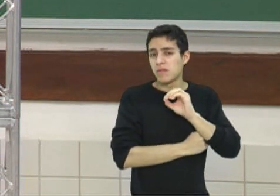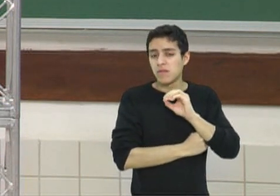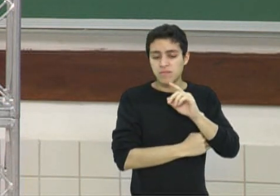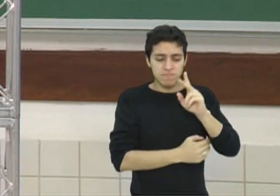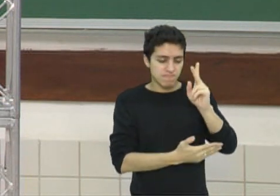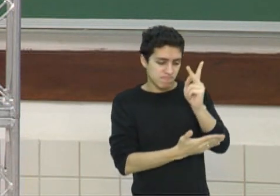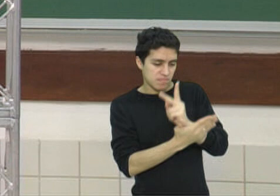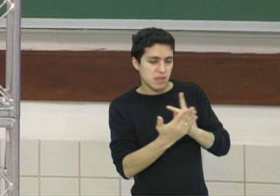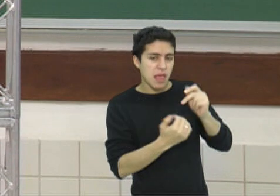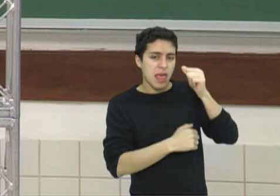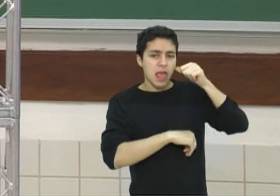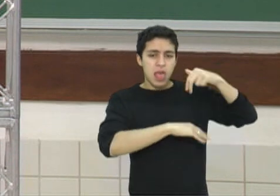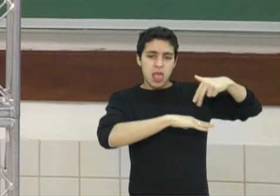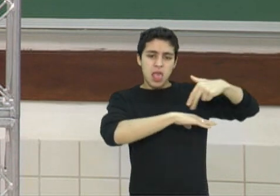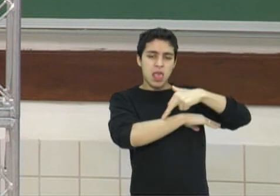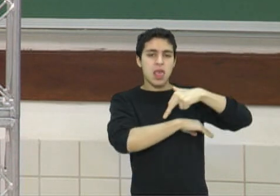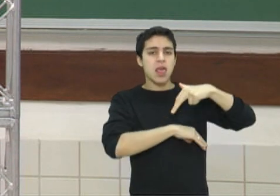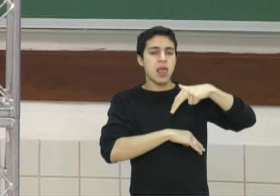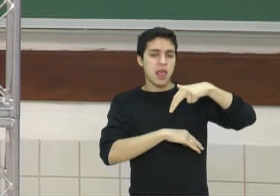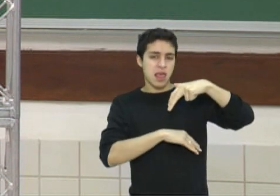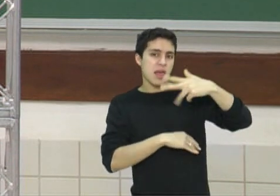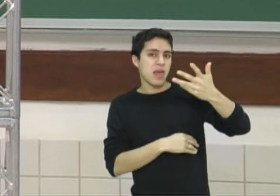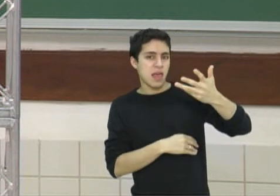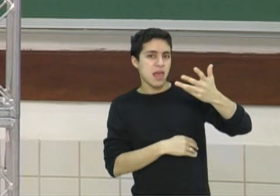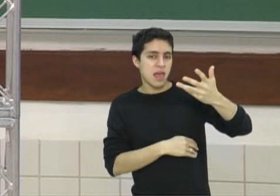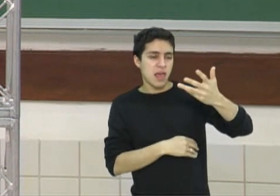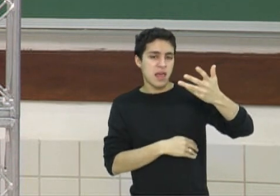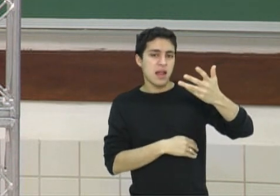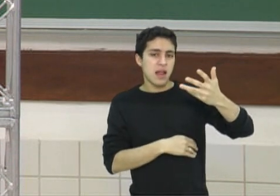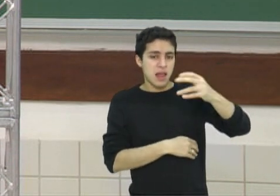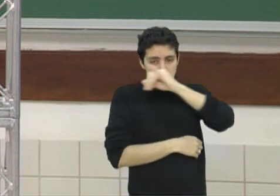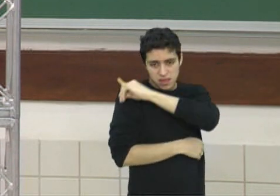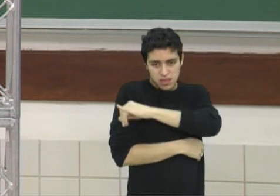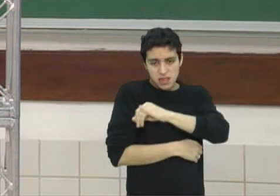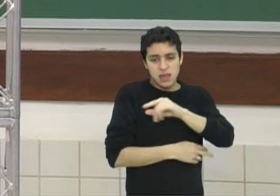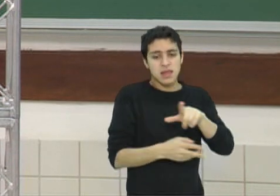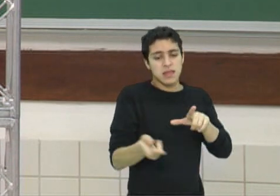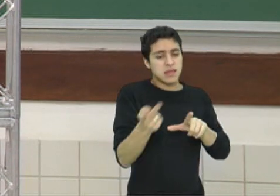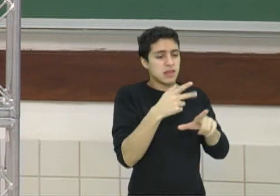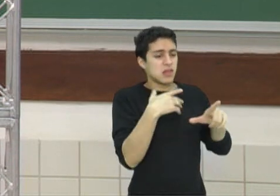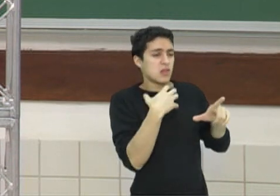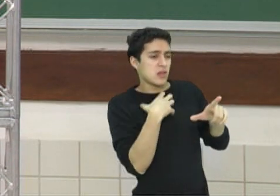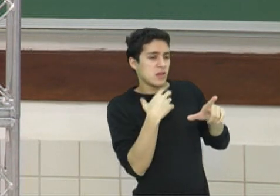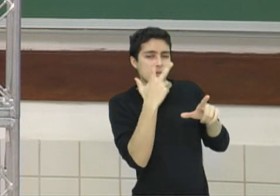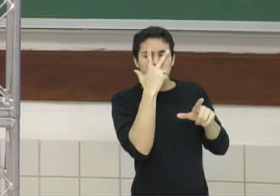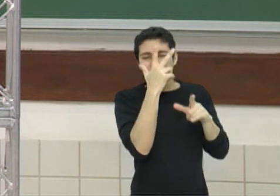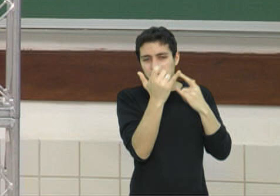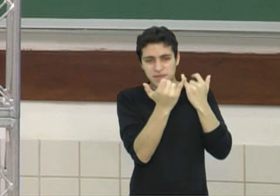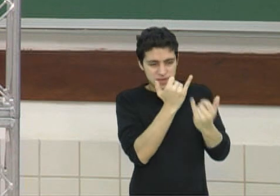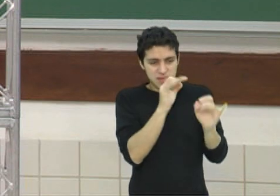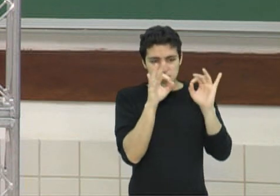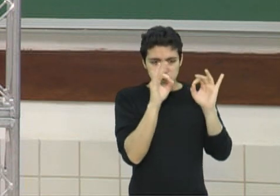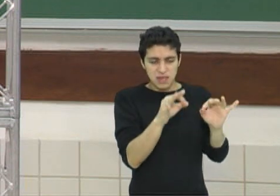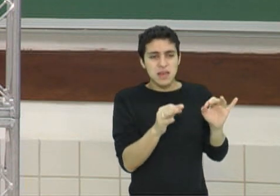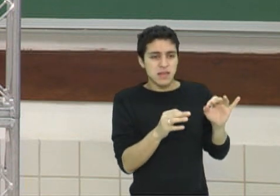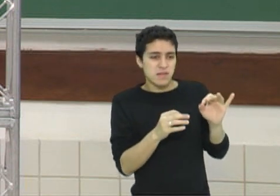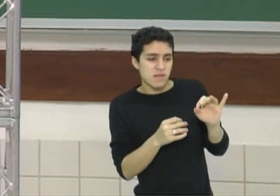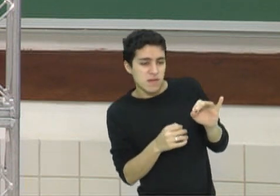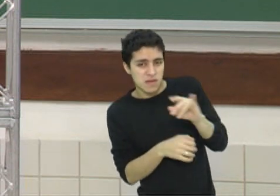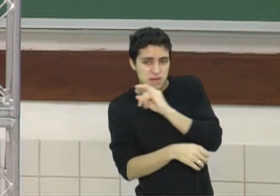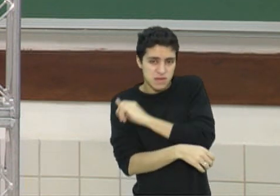Carioca, que era exatamente uma figura mitológica, uma ninfa, desenhada num aspecto de Rio de Janeiro. O